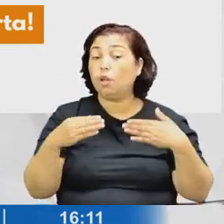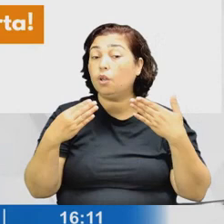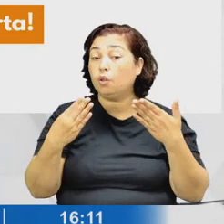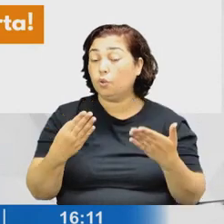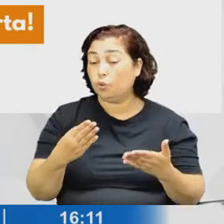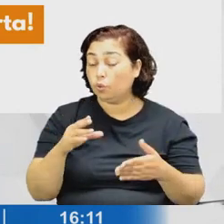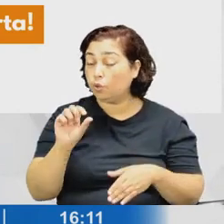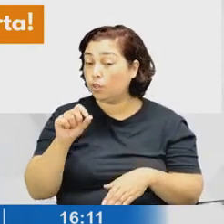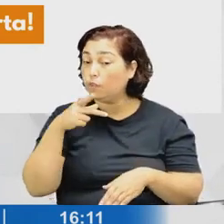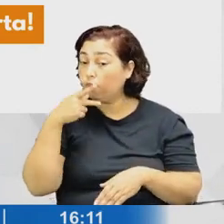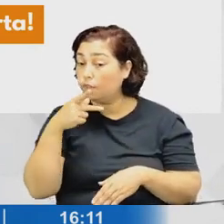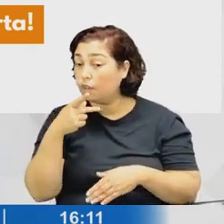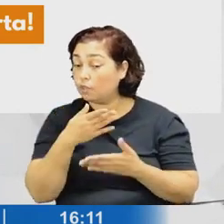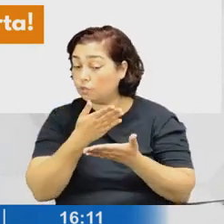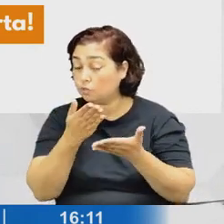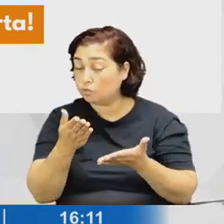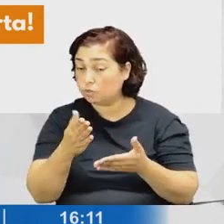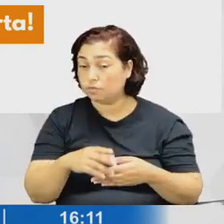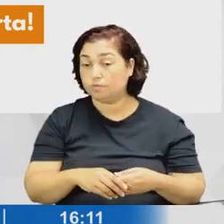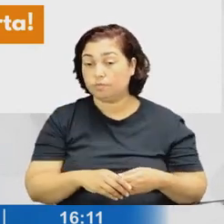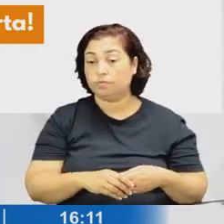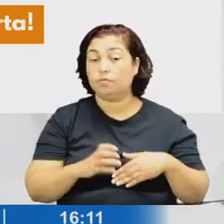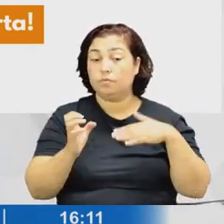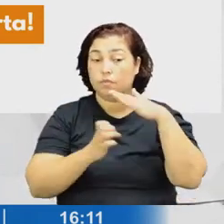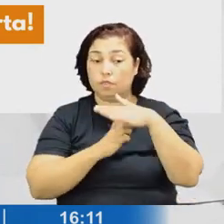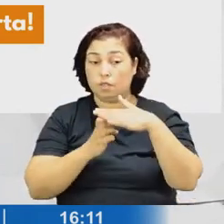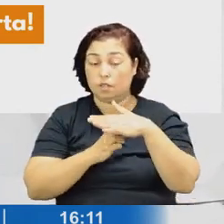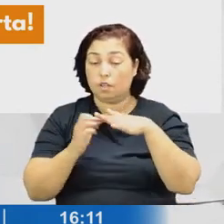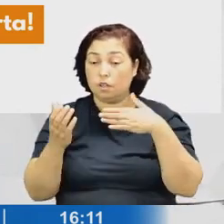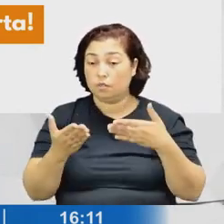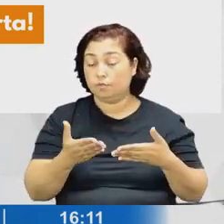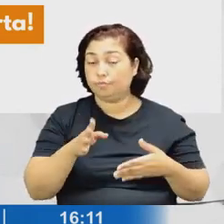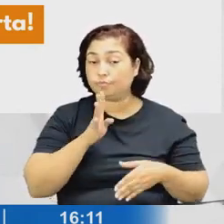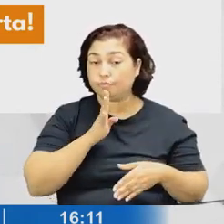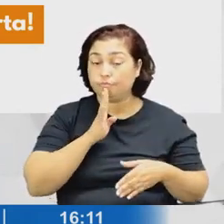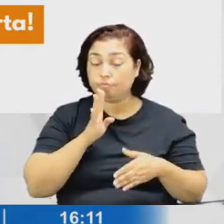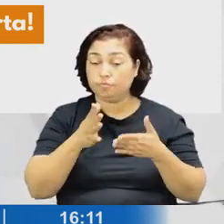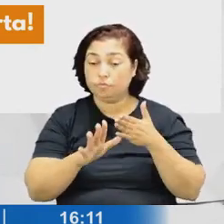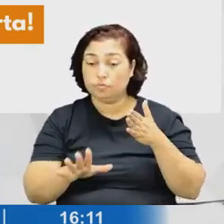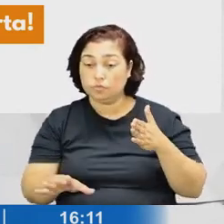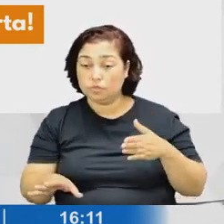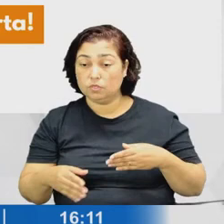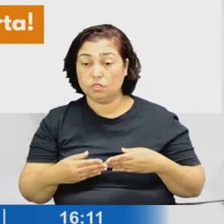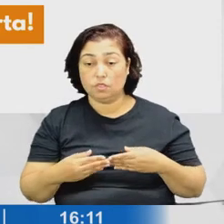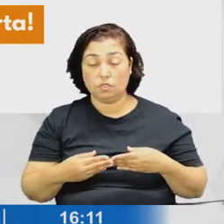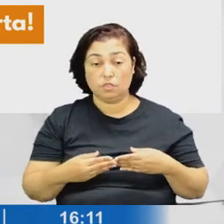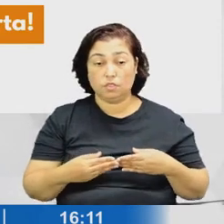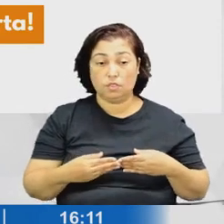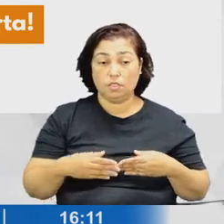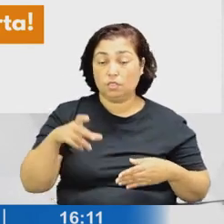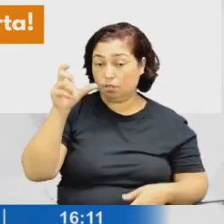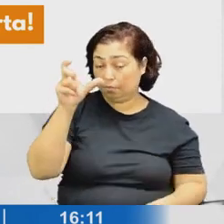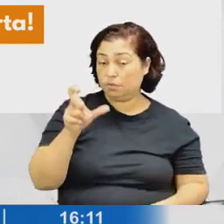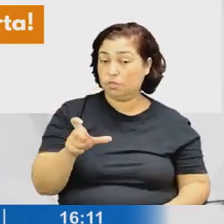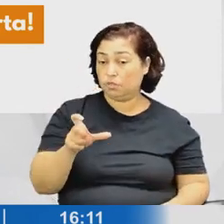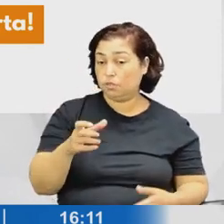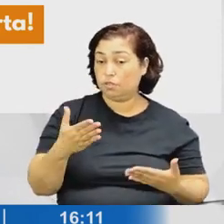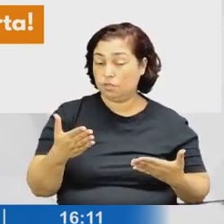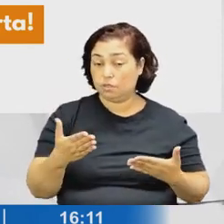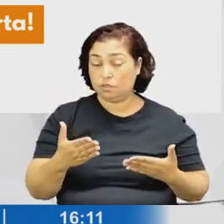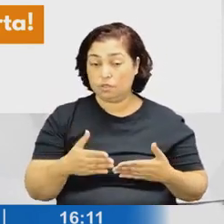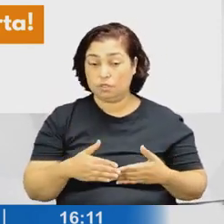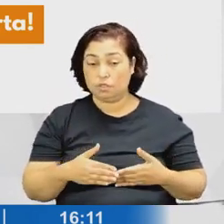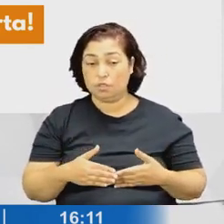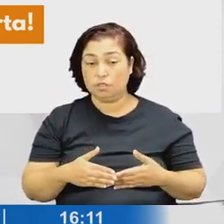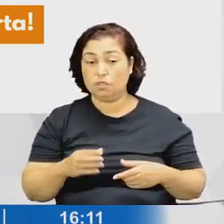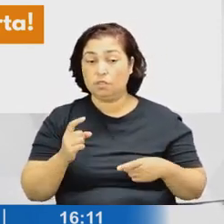sem aquele empresário local no município aqui de Santos que é bem quisto pela população todo mundo conhece tal esse cara ele é um aliado ele é um